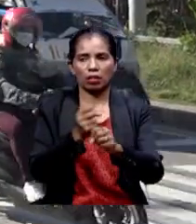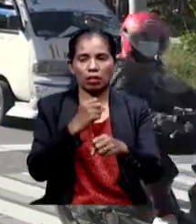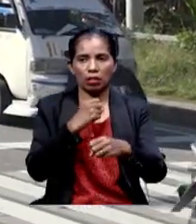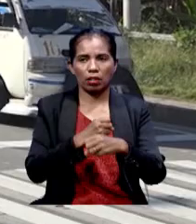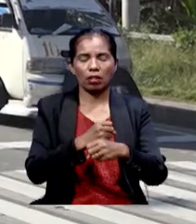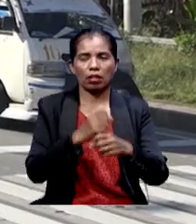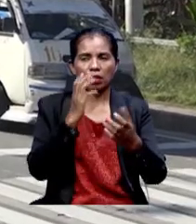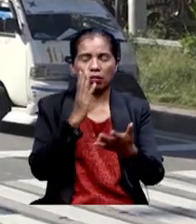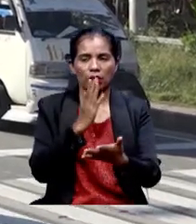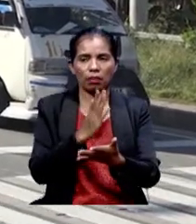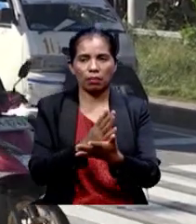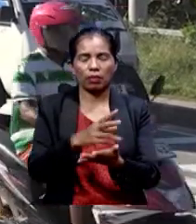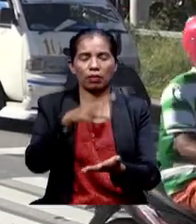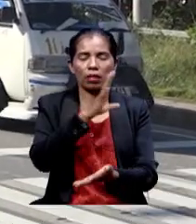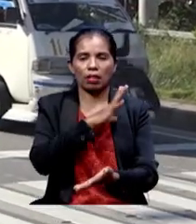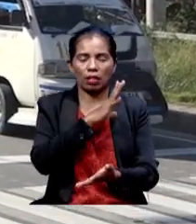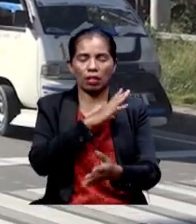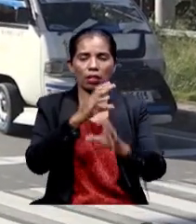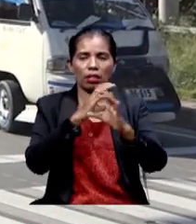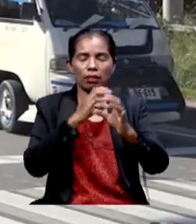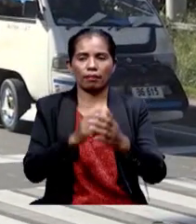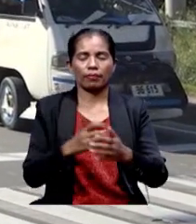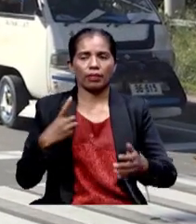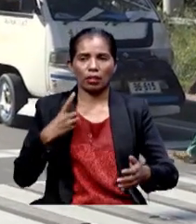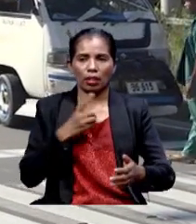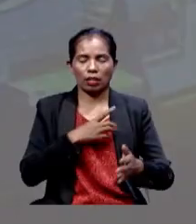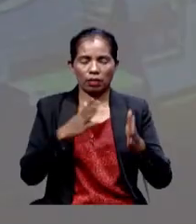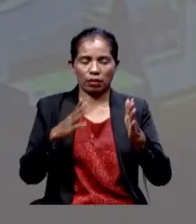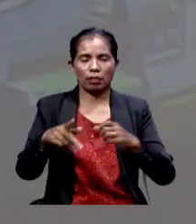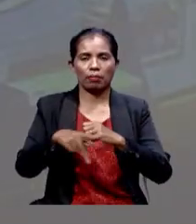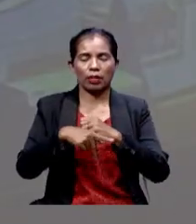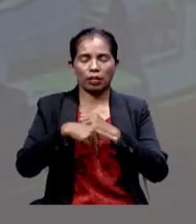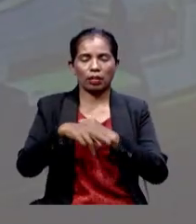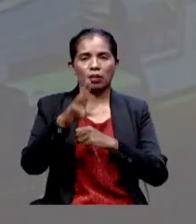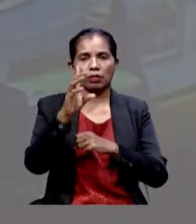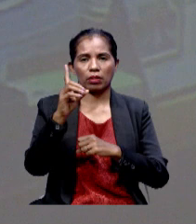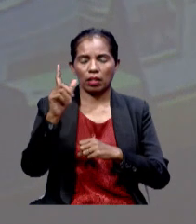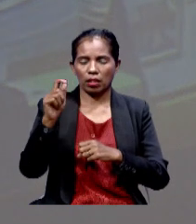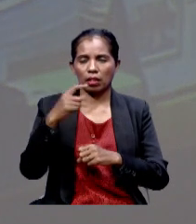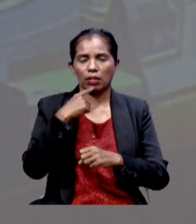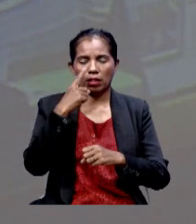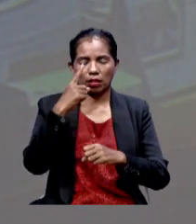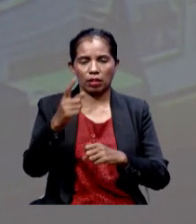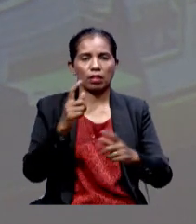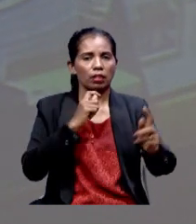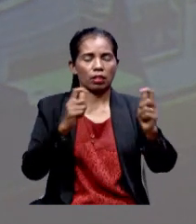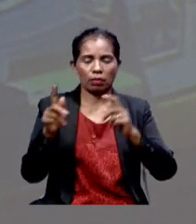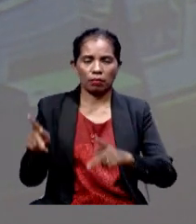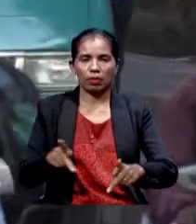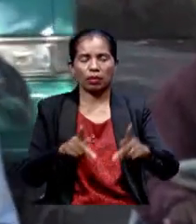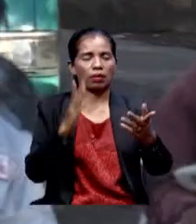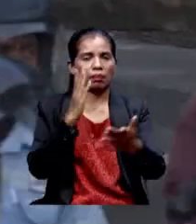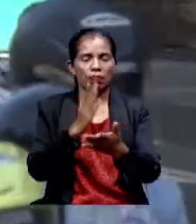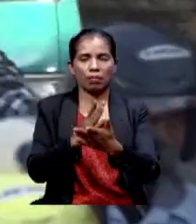Sira atu hambrik horihe em careta. Deputado bancada UDT Francisco David explica, transporte público na Bepara